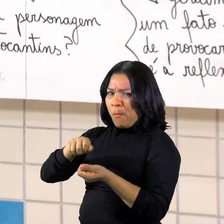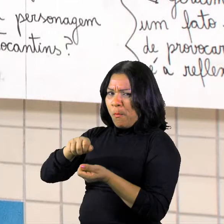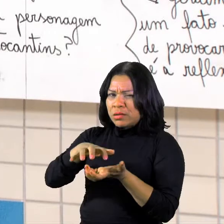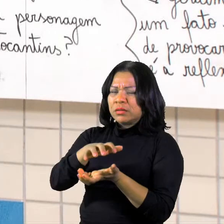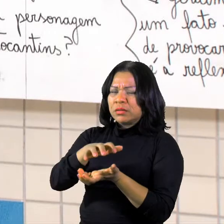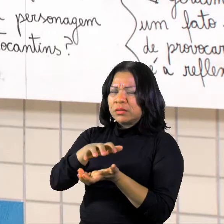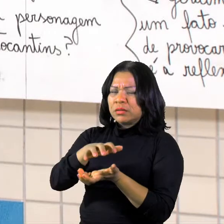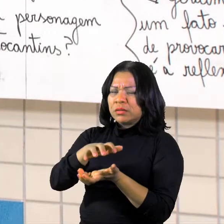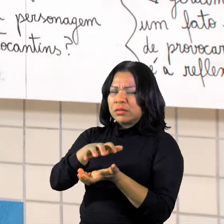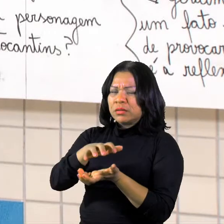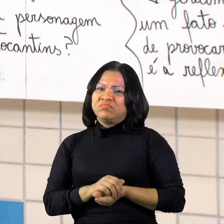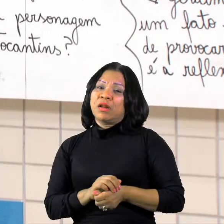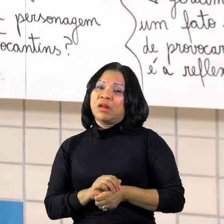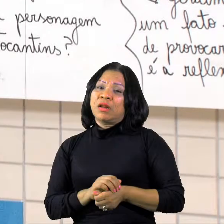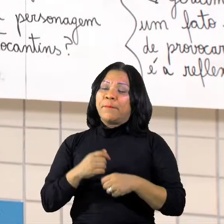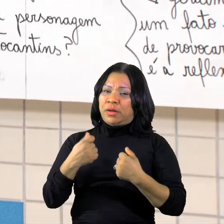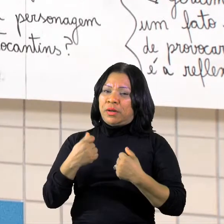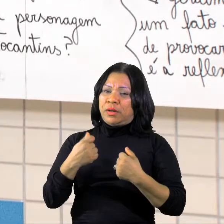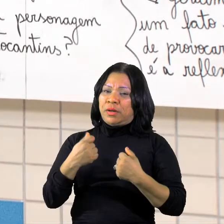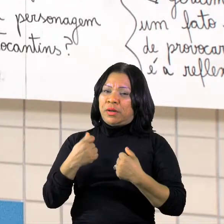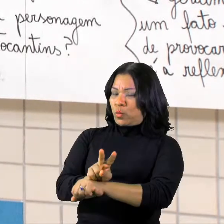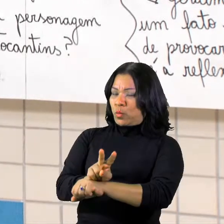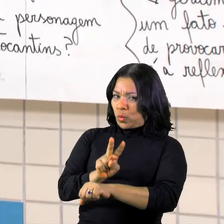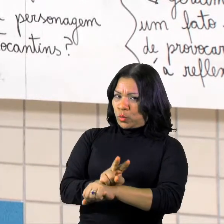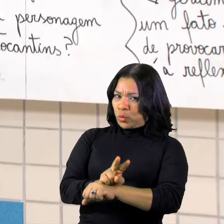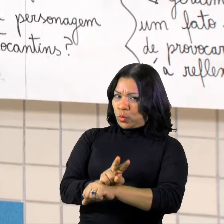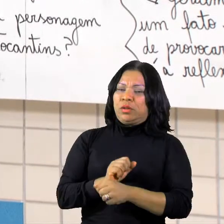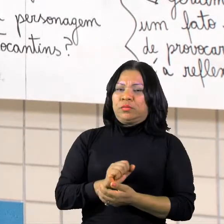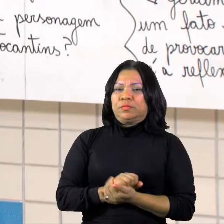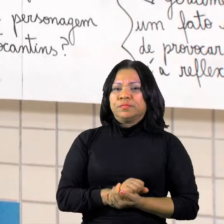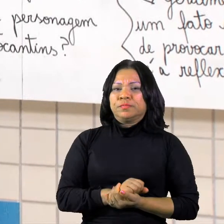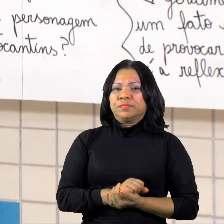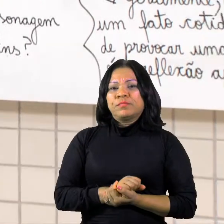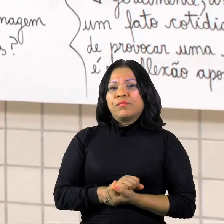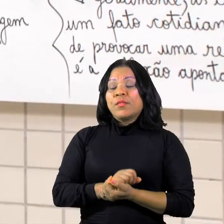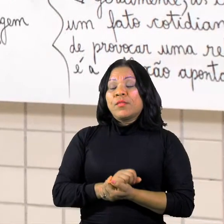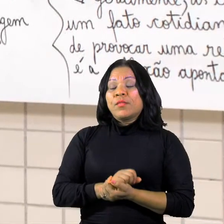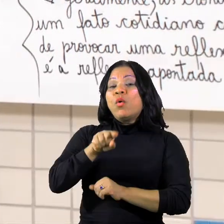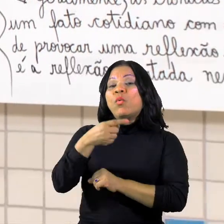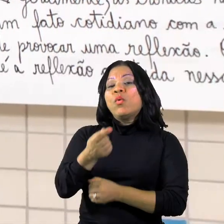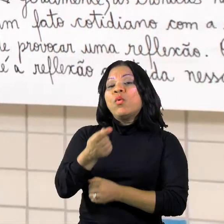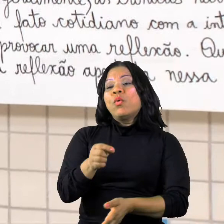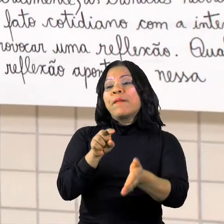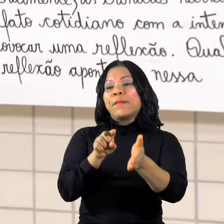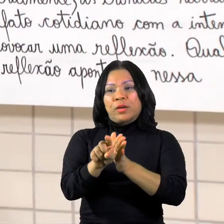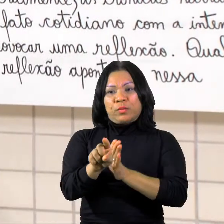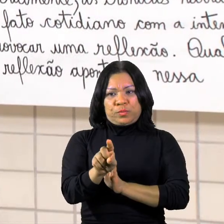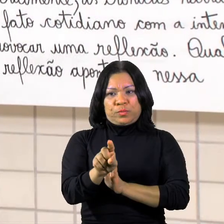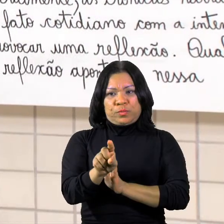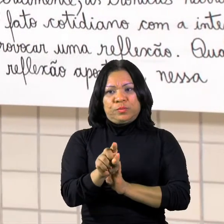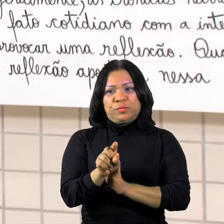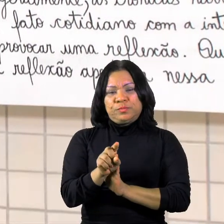acentuado, não é verdade? O outro questionamento, que também ele vai falar